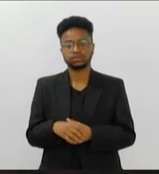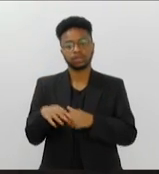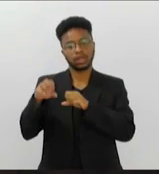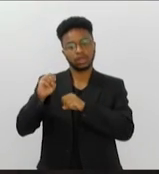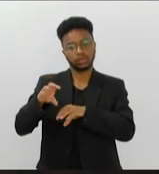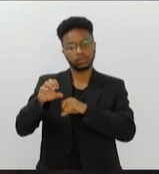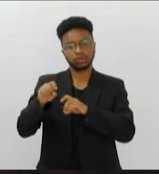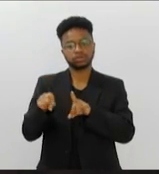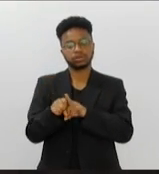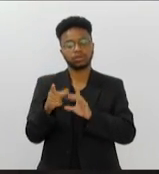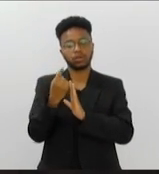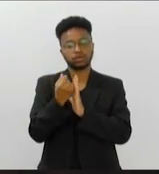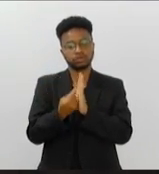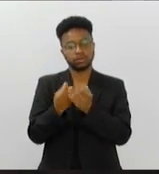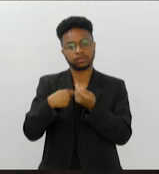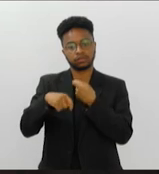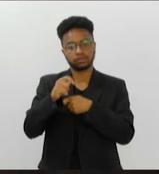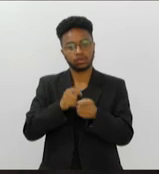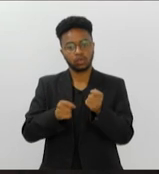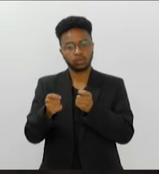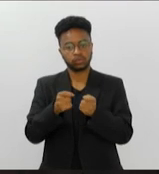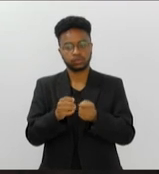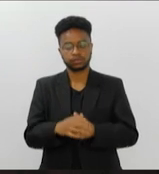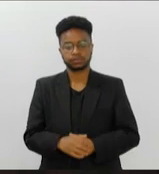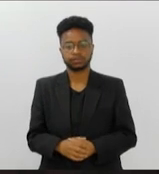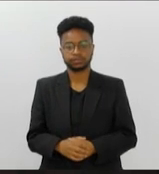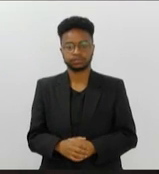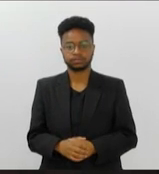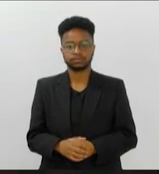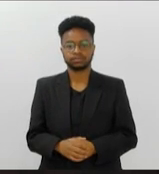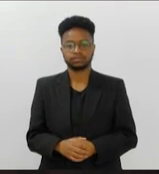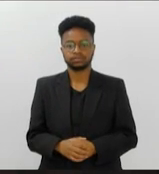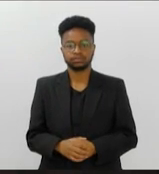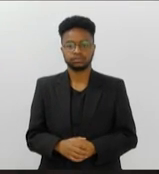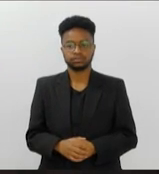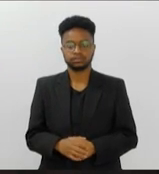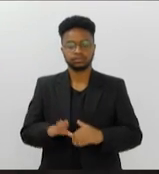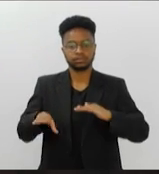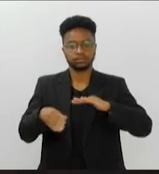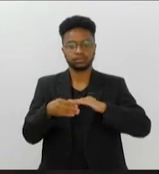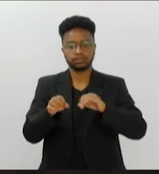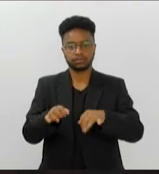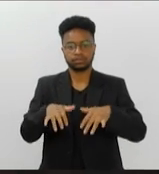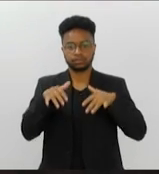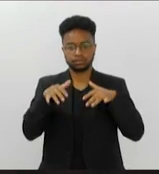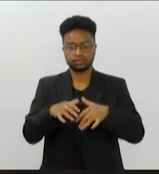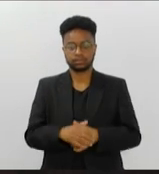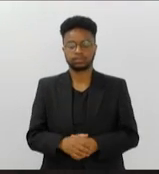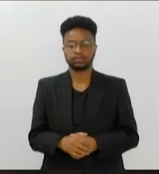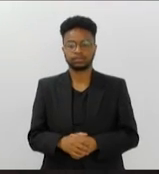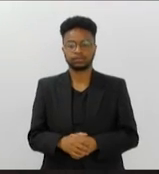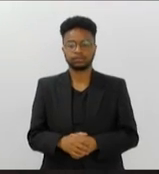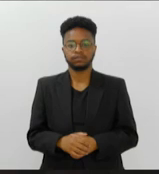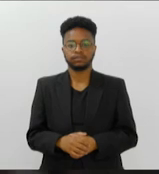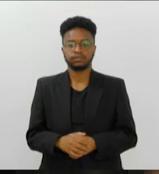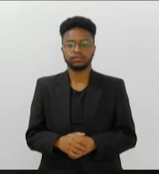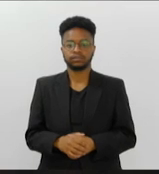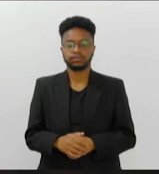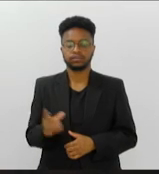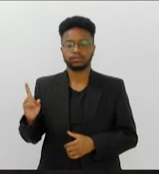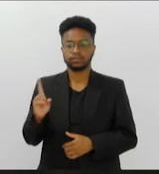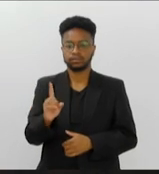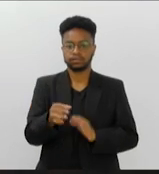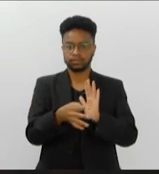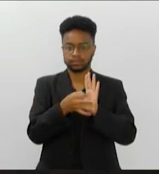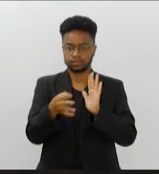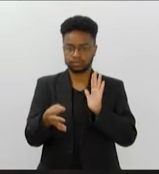Educação e Orçamento, Finanças, Fiscalização Financeira e Controle, as emendas de plenário. Para emitir parecer